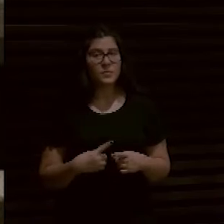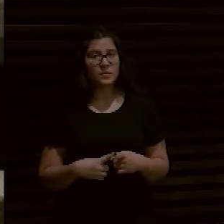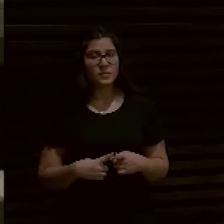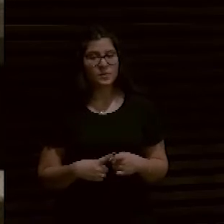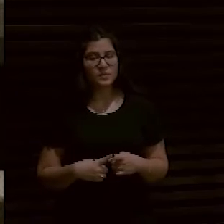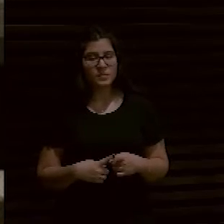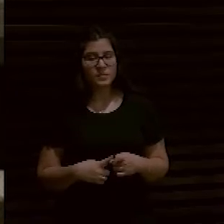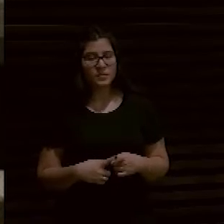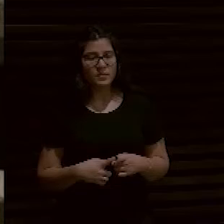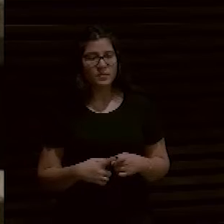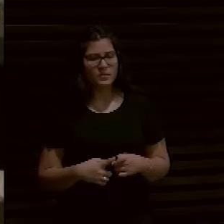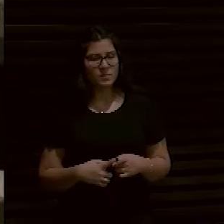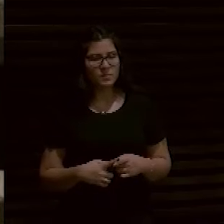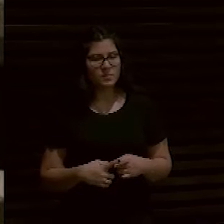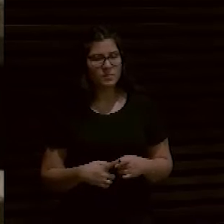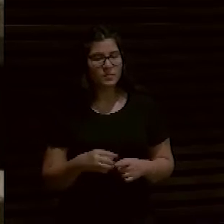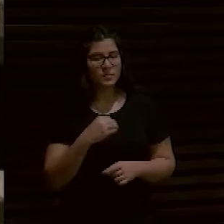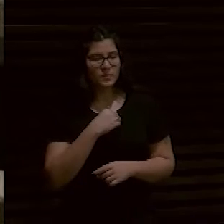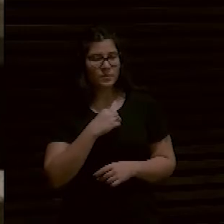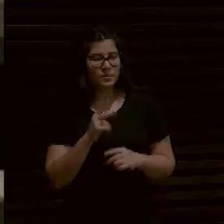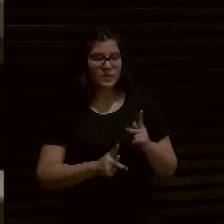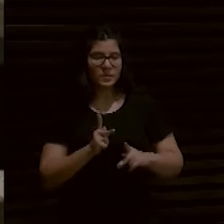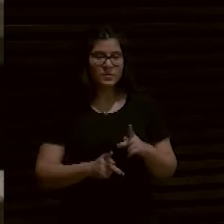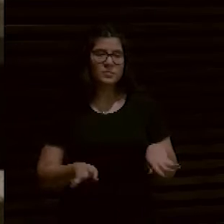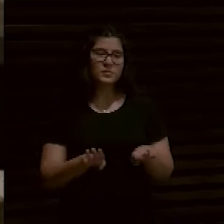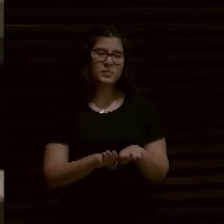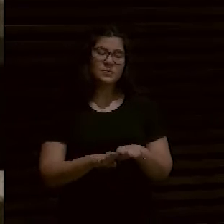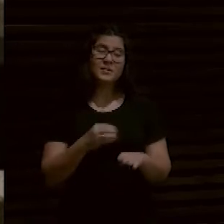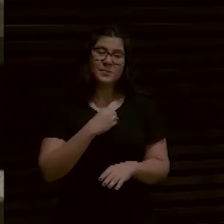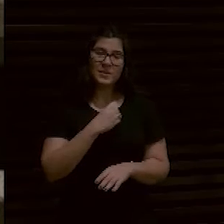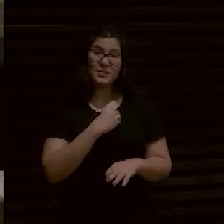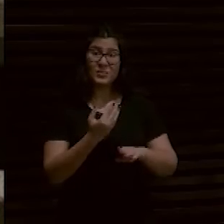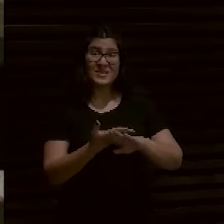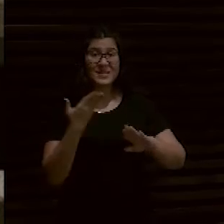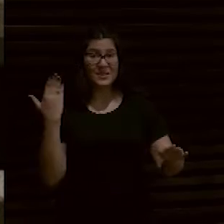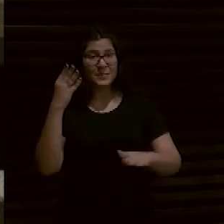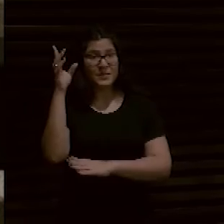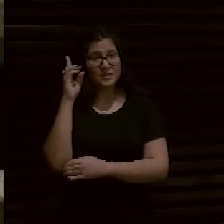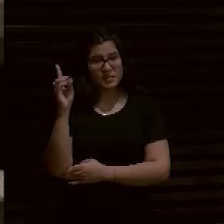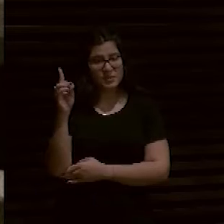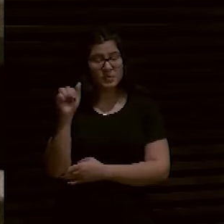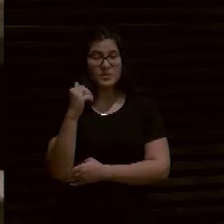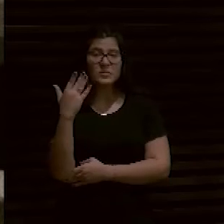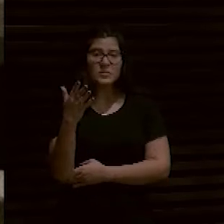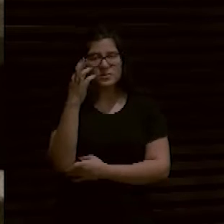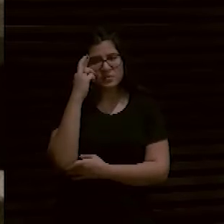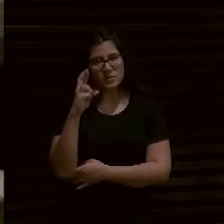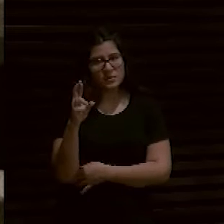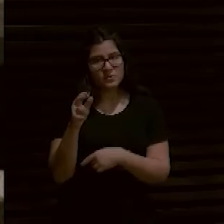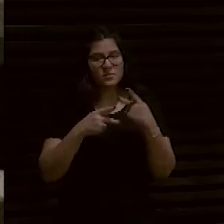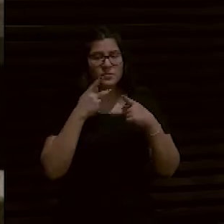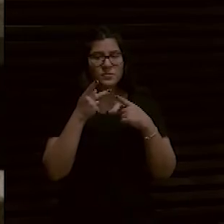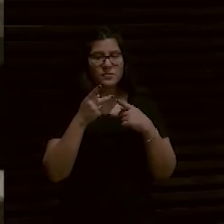eles também serão pecadores e separados de Deus. Então o Senhor faz